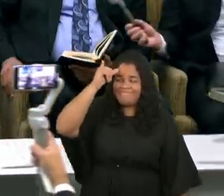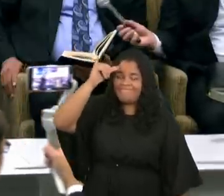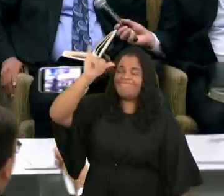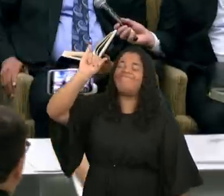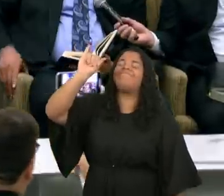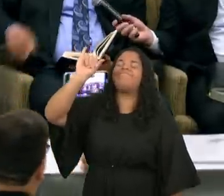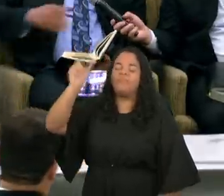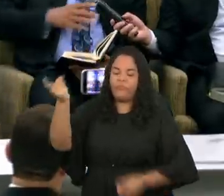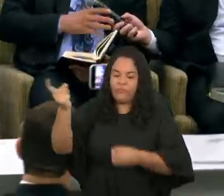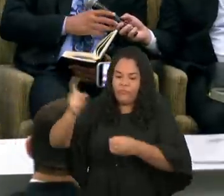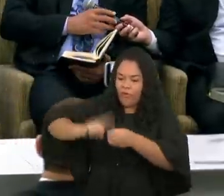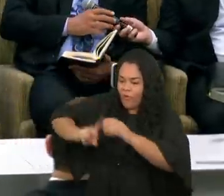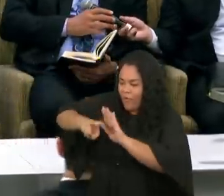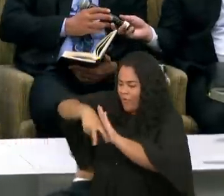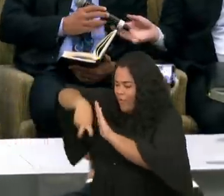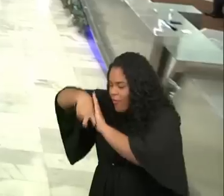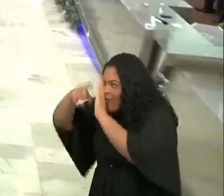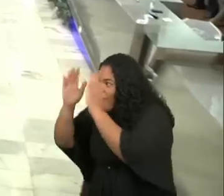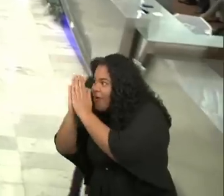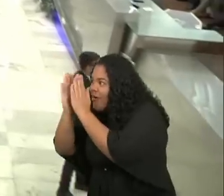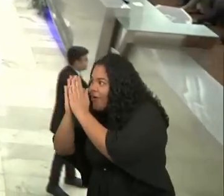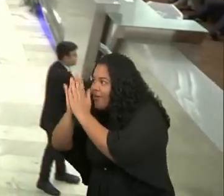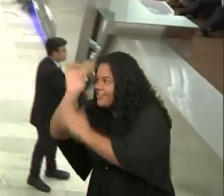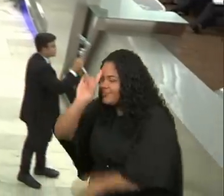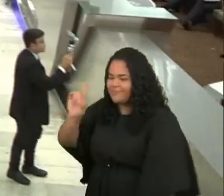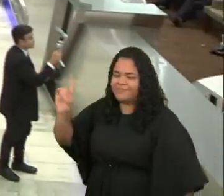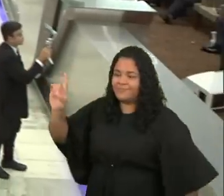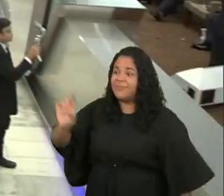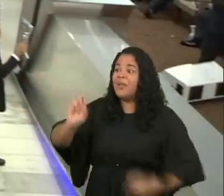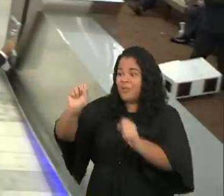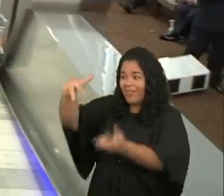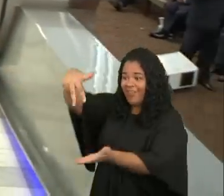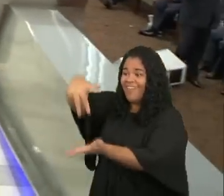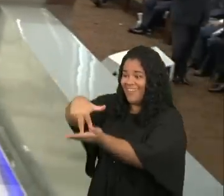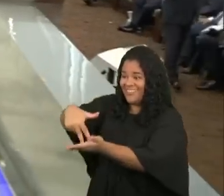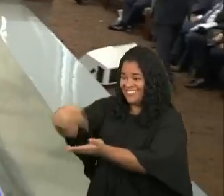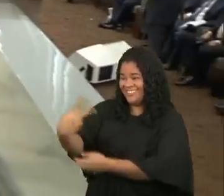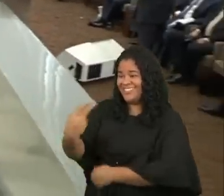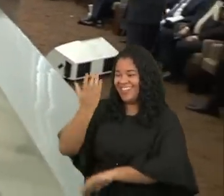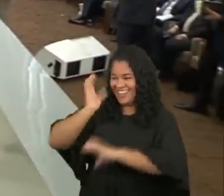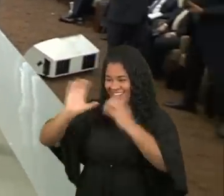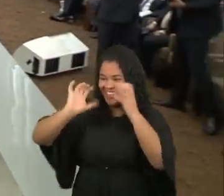orar. Agora o senhor que vai dizer, fique em pé para cantar comigo.